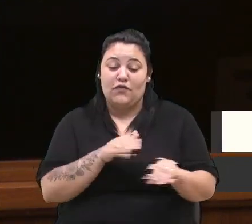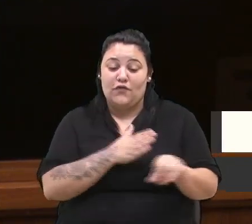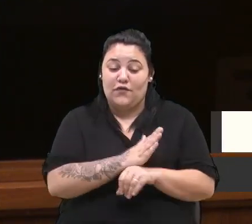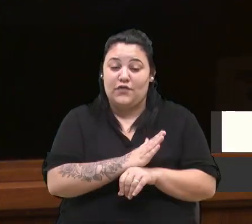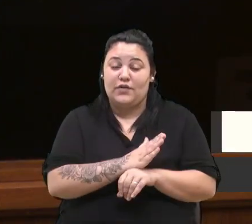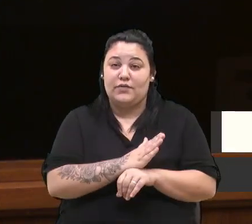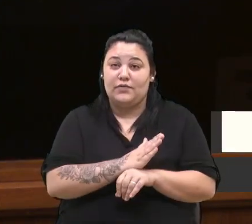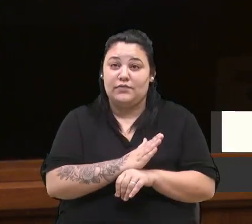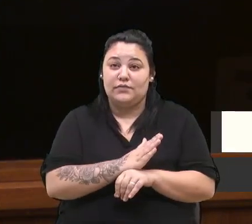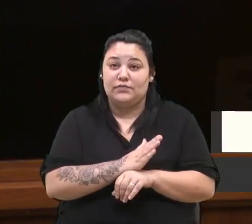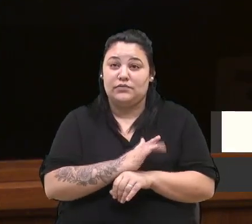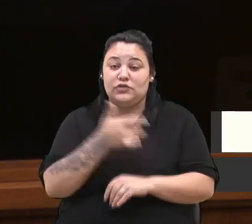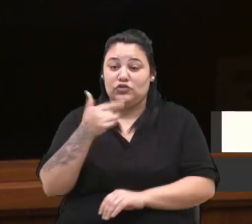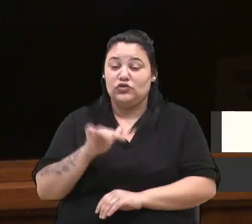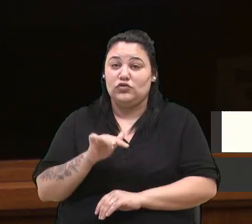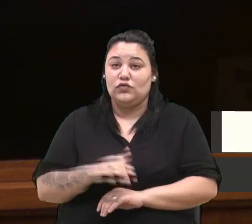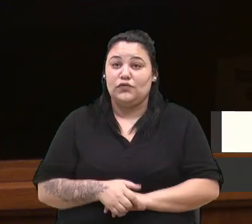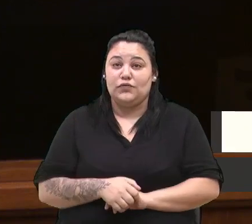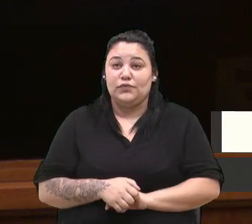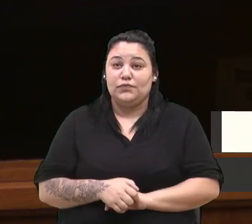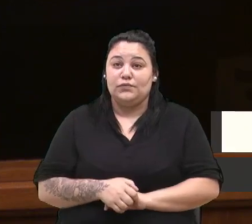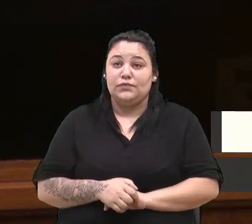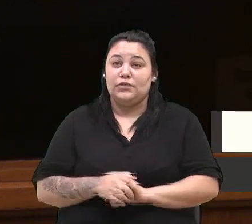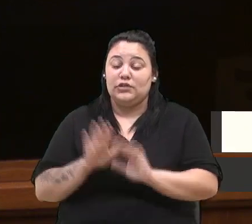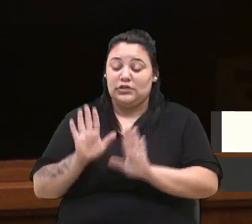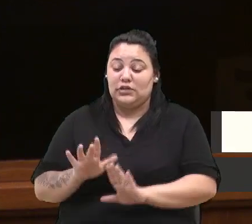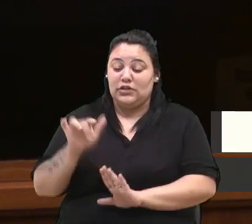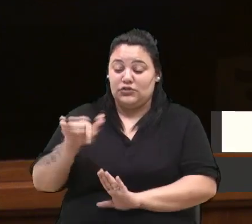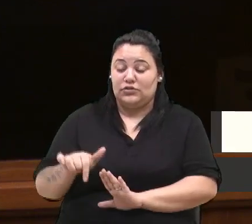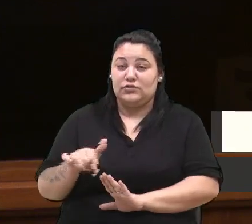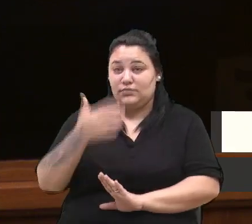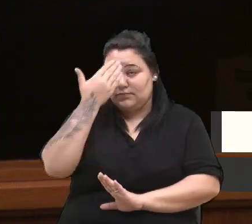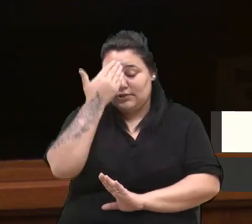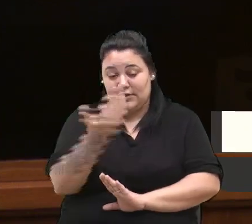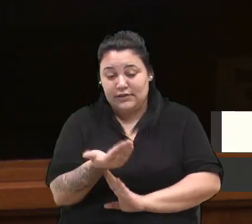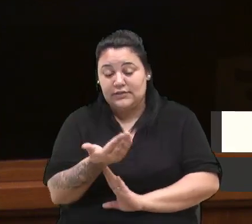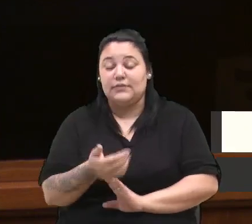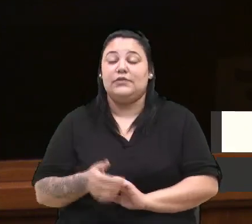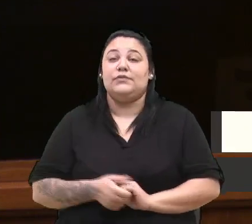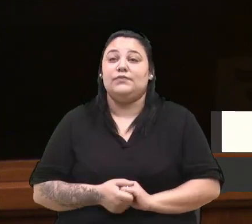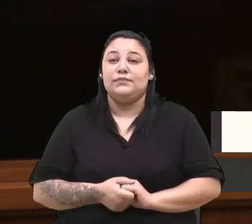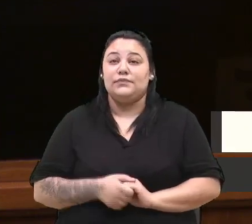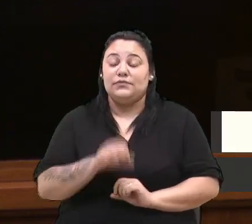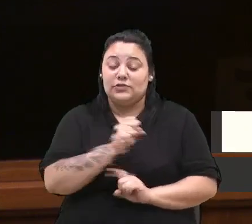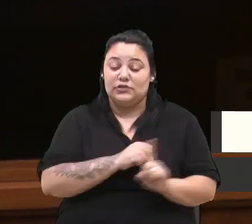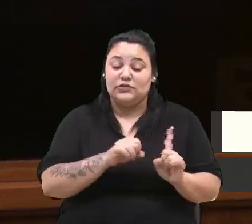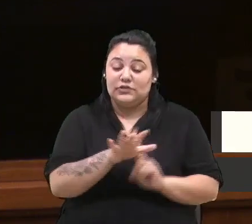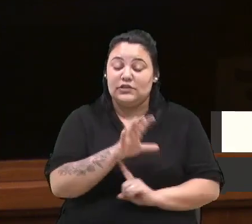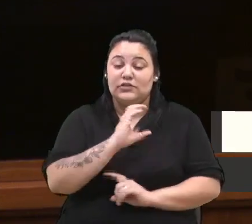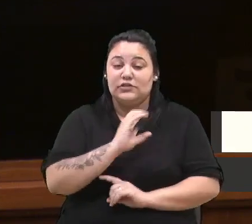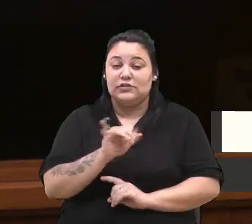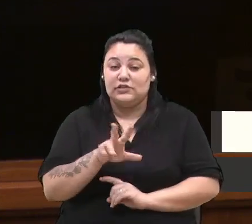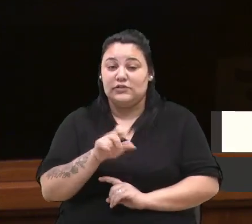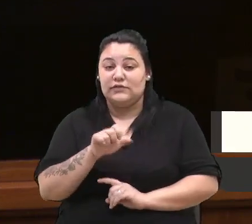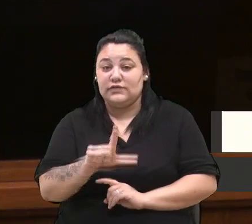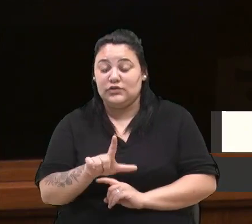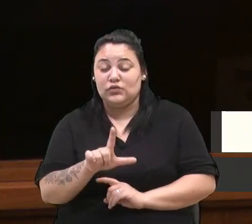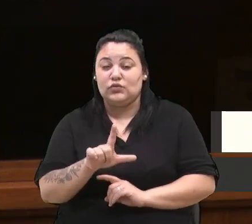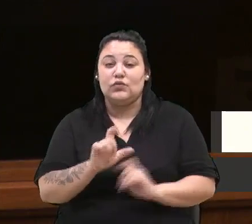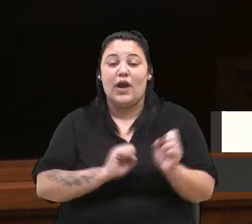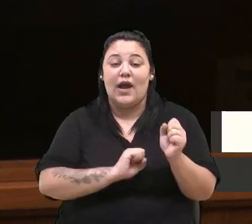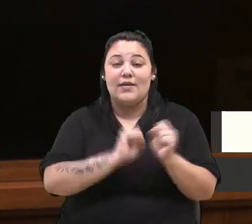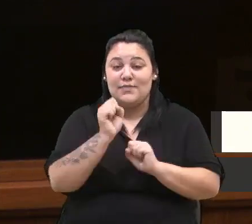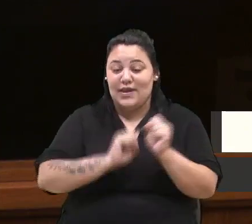vez, deixo aqui o agradecimento, né, à sociedade civil, às entidades,